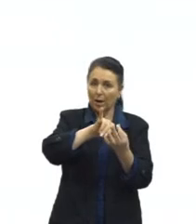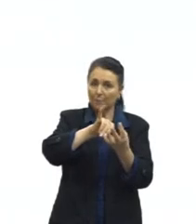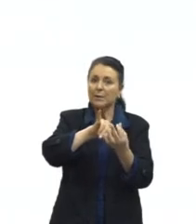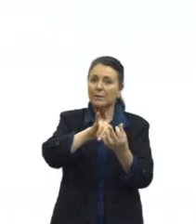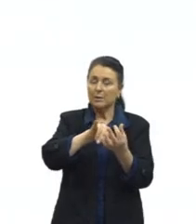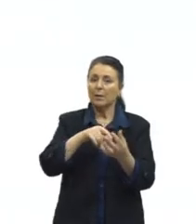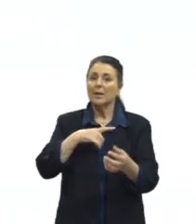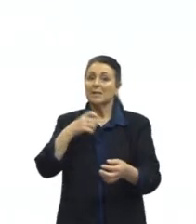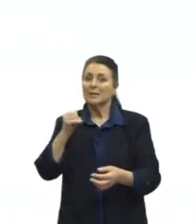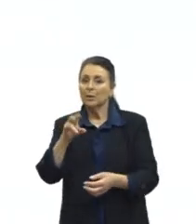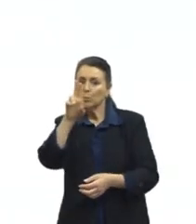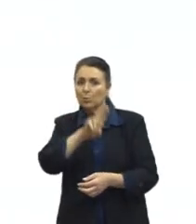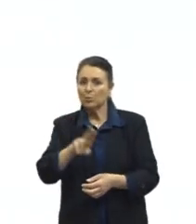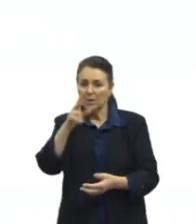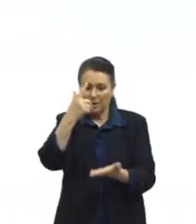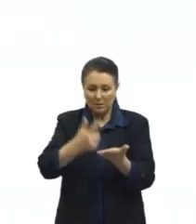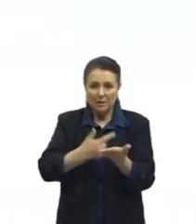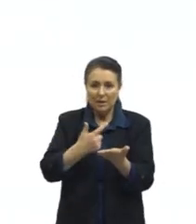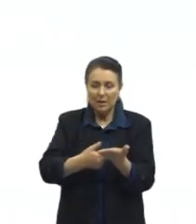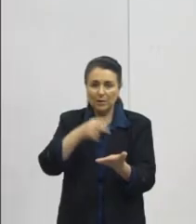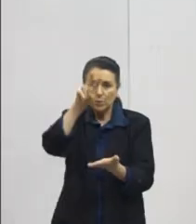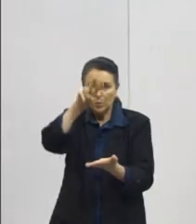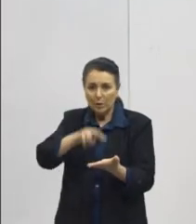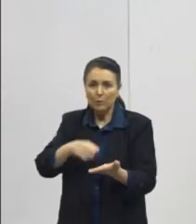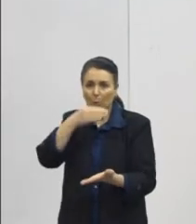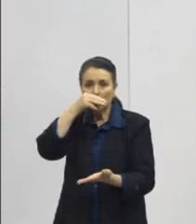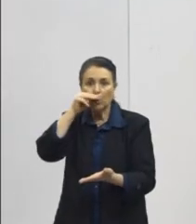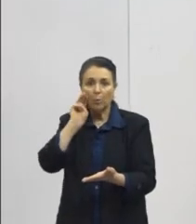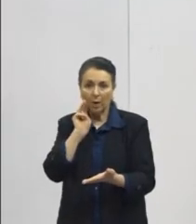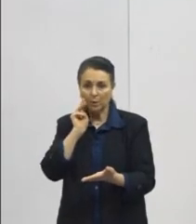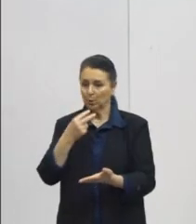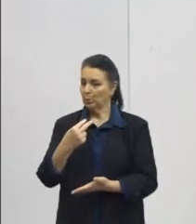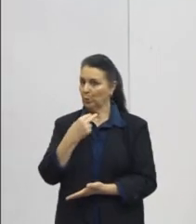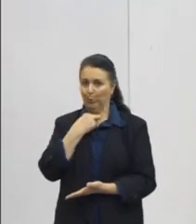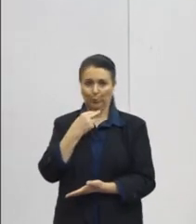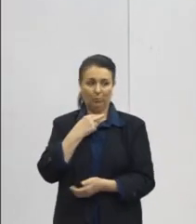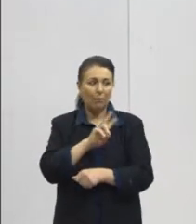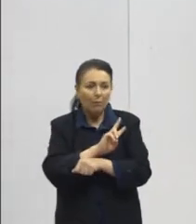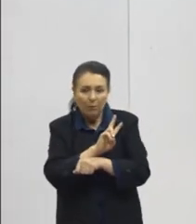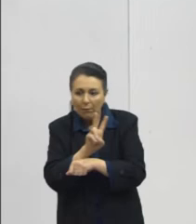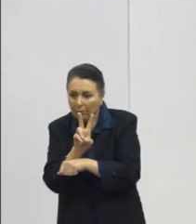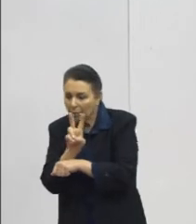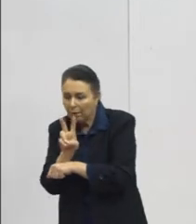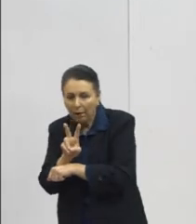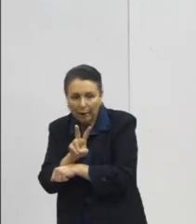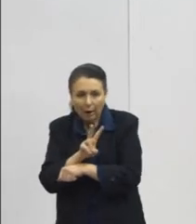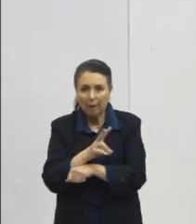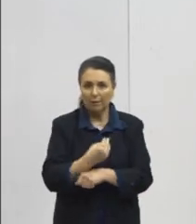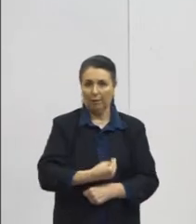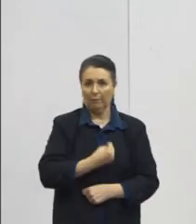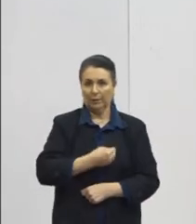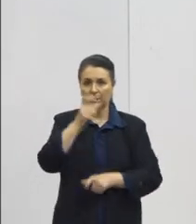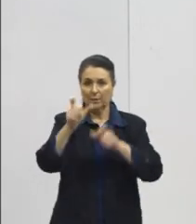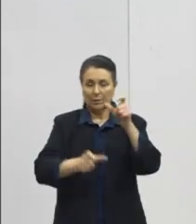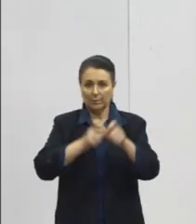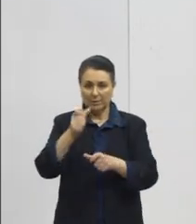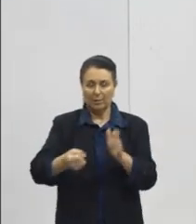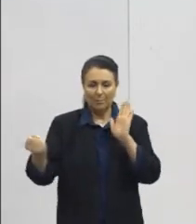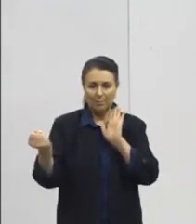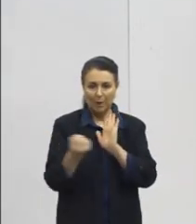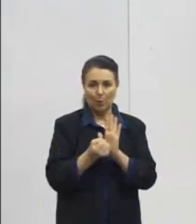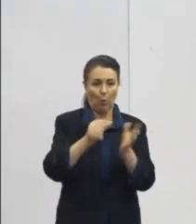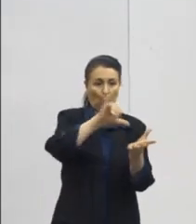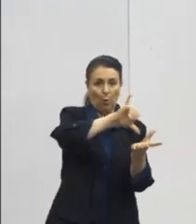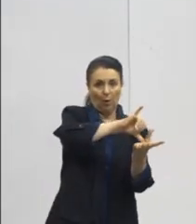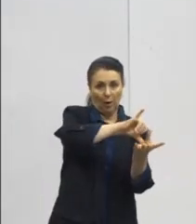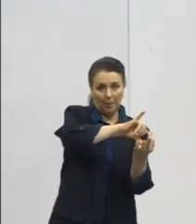tão com um livro do Marx por exemplo né então esse clima de vigilância muito grande que marcou tanto o bloco capitalista